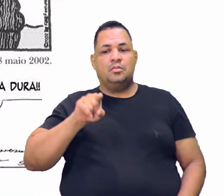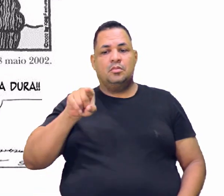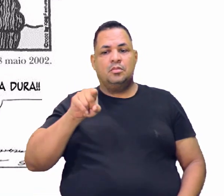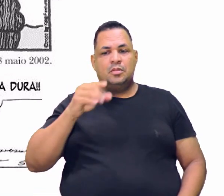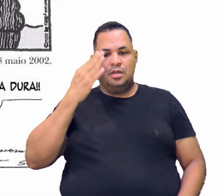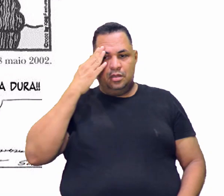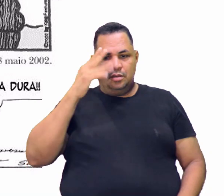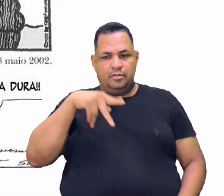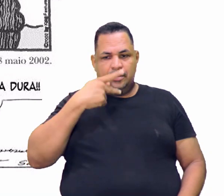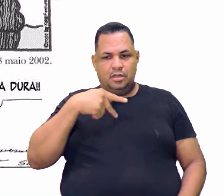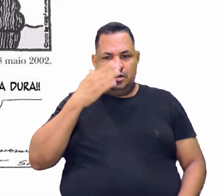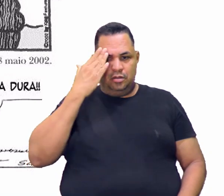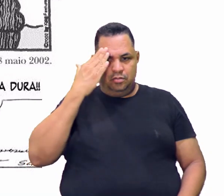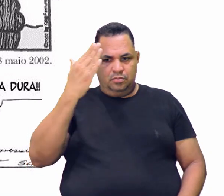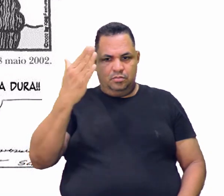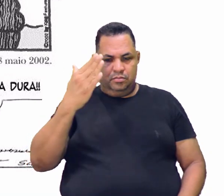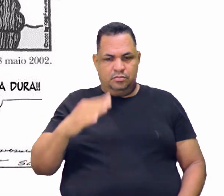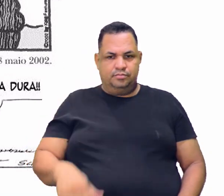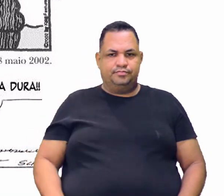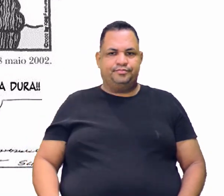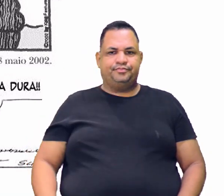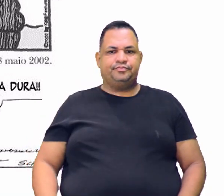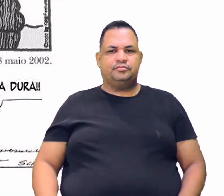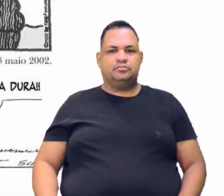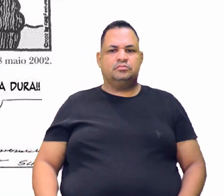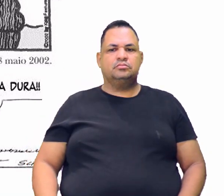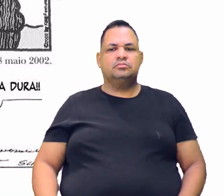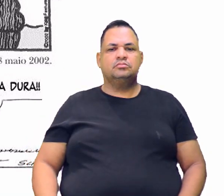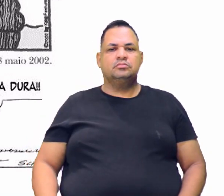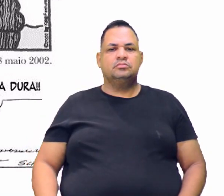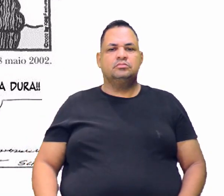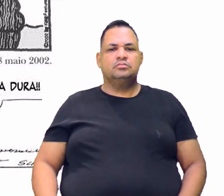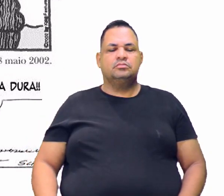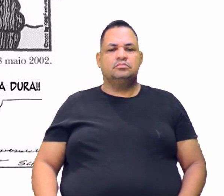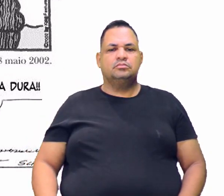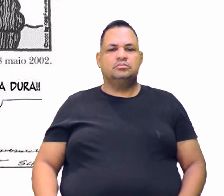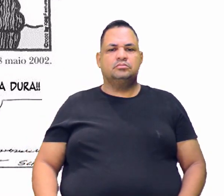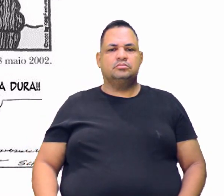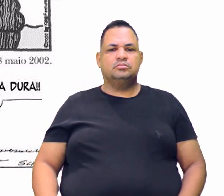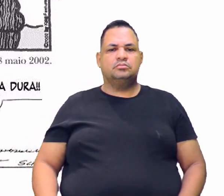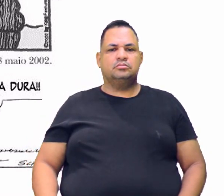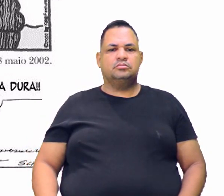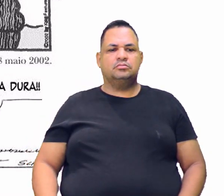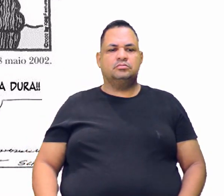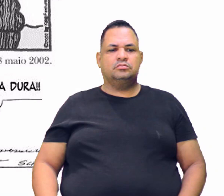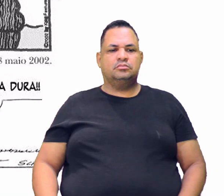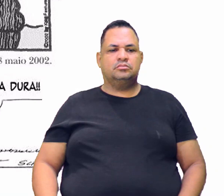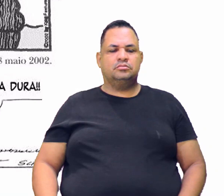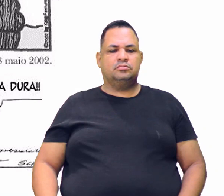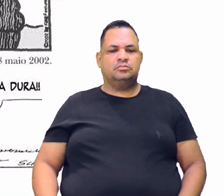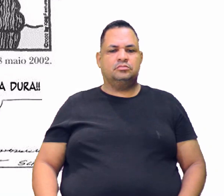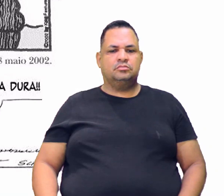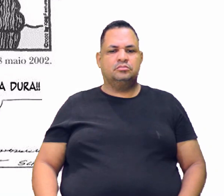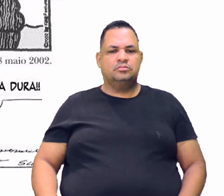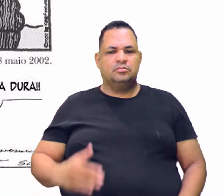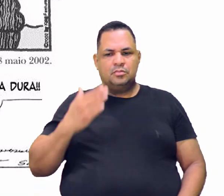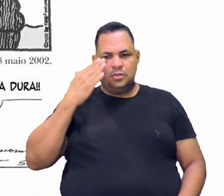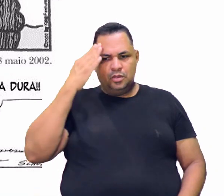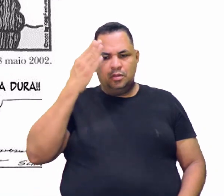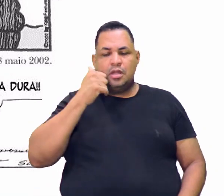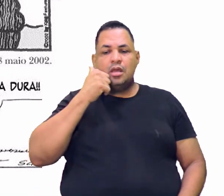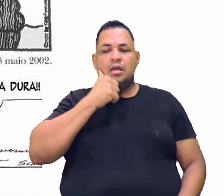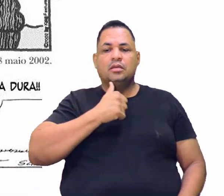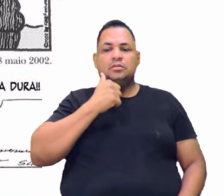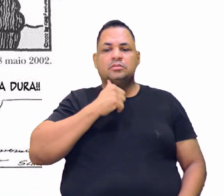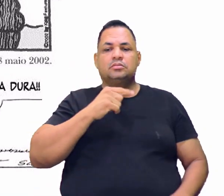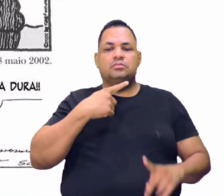diz obrigado, ela diz obrigado. No caso aqui da Amadinha, que diz assim, obrigada. Por